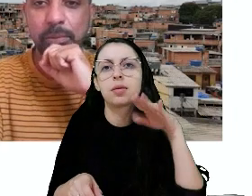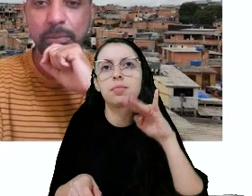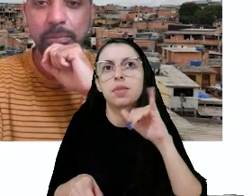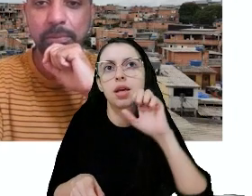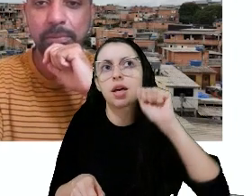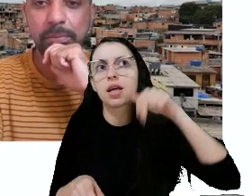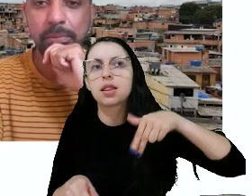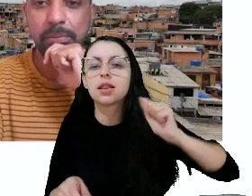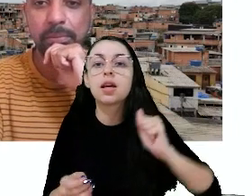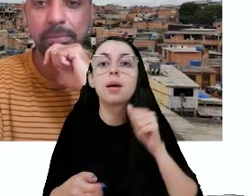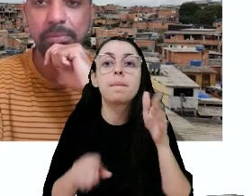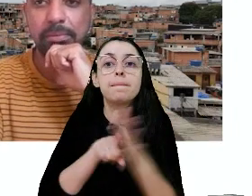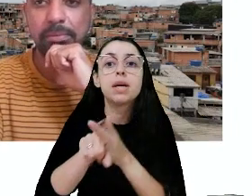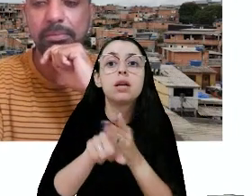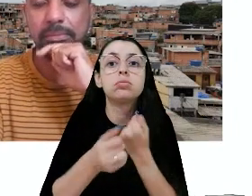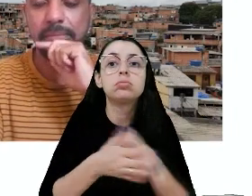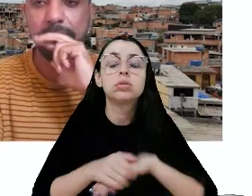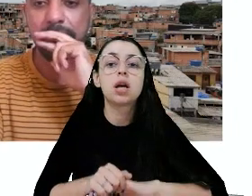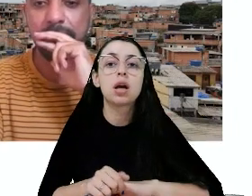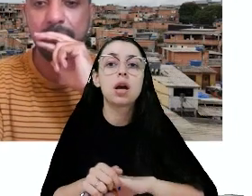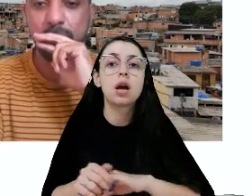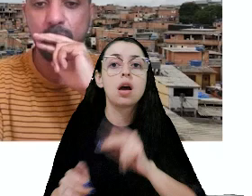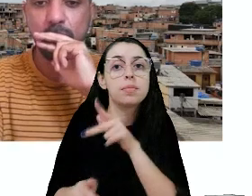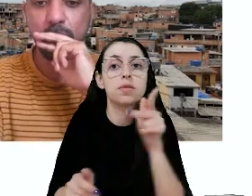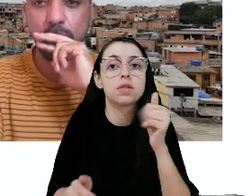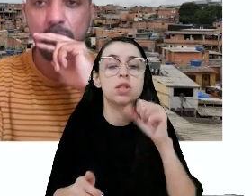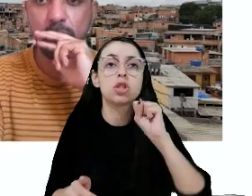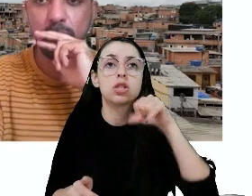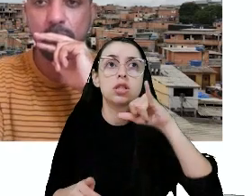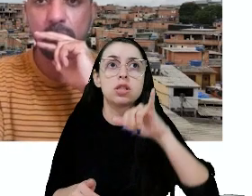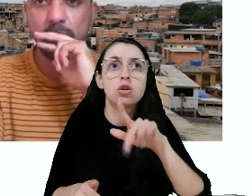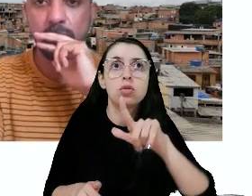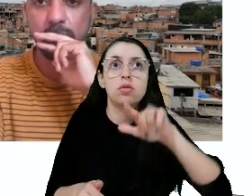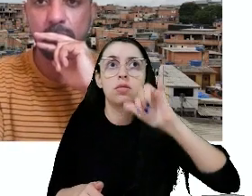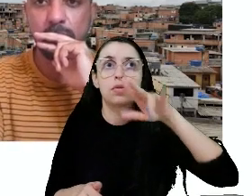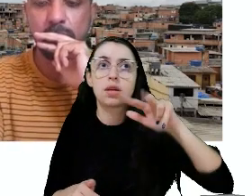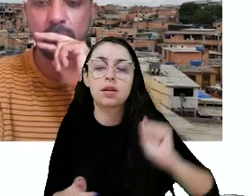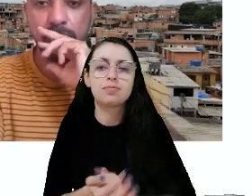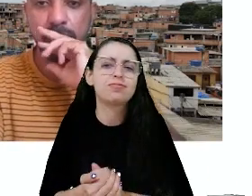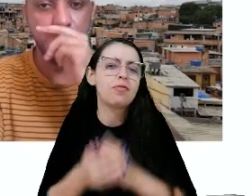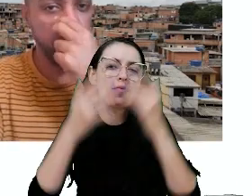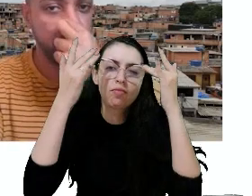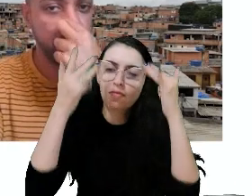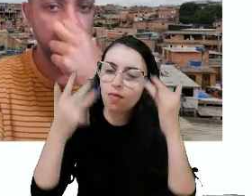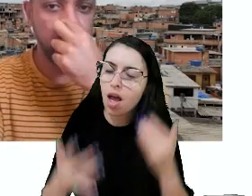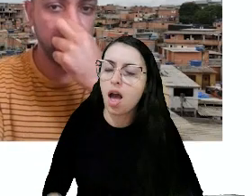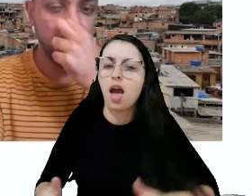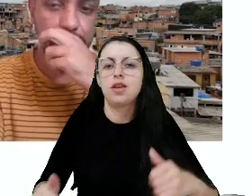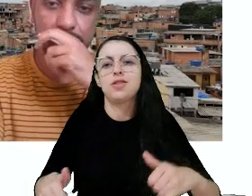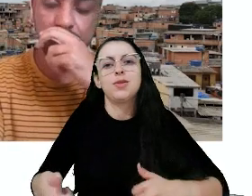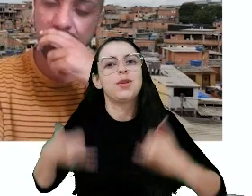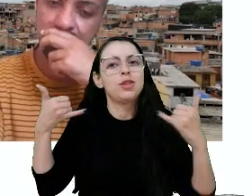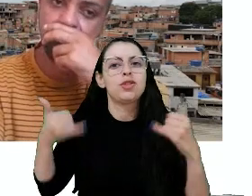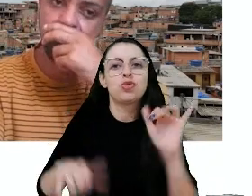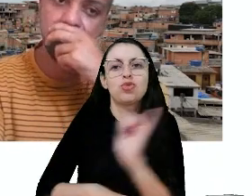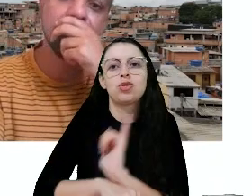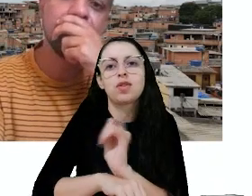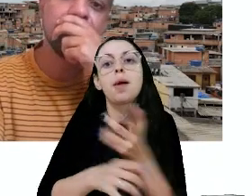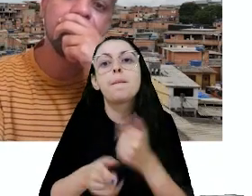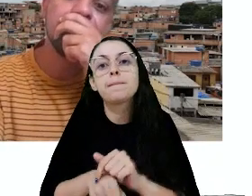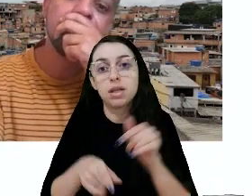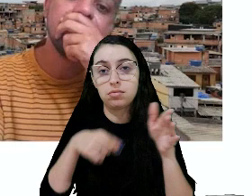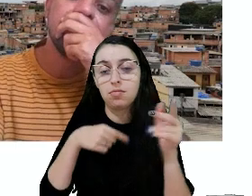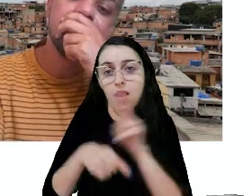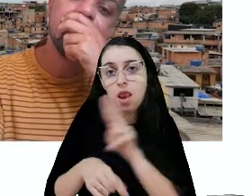uma pergunta à professora Silvia. A professora Silvia também, milhões de elogios, tá lá no YouTube, mas eu vou